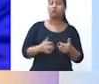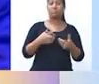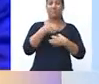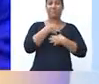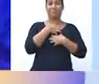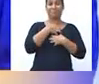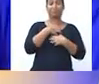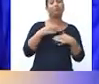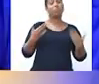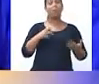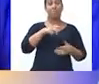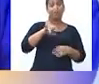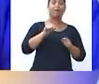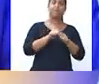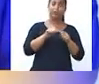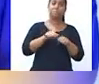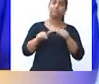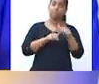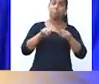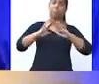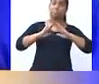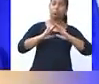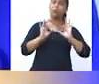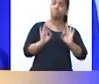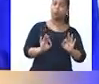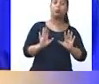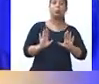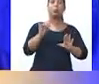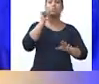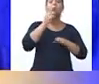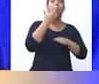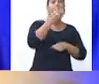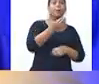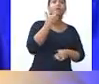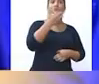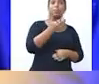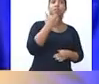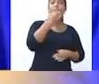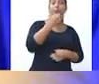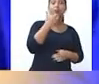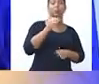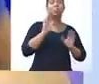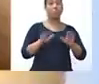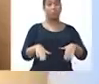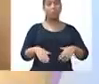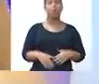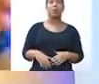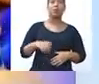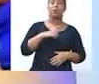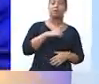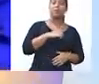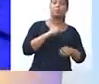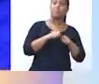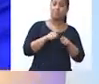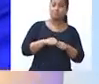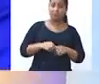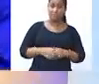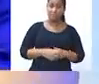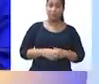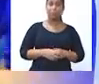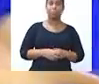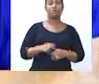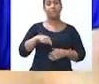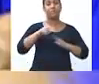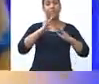Então, assim, ele vai fazer o serviço de casa, mas a mulher tem que ficar pedindo. Então, assim, olha, aqui está o que tem que ser feito. Tem que levar a criança